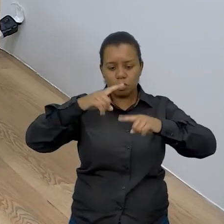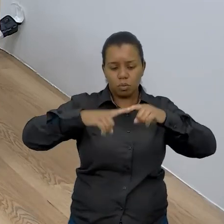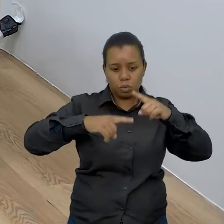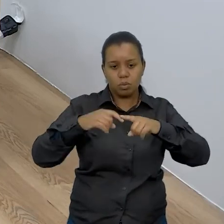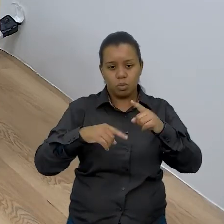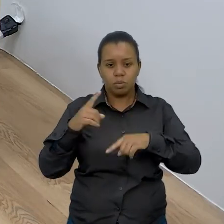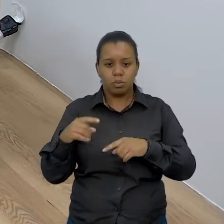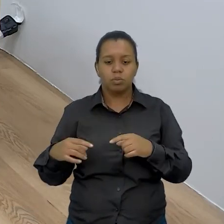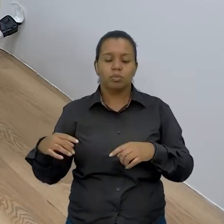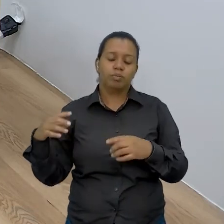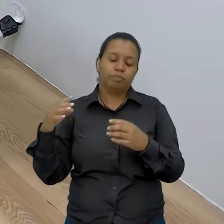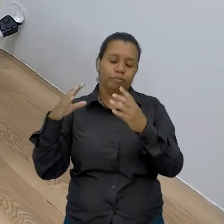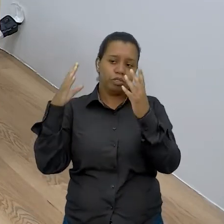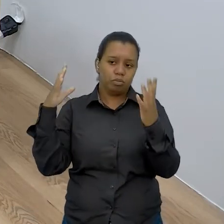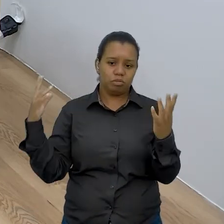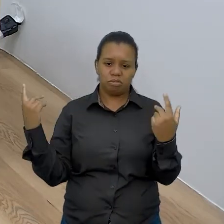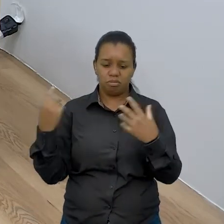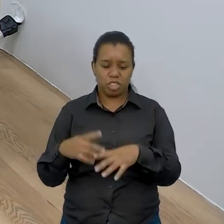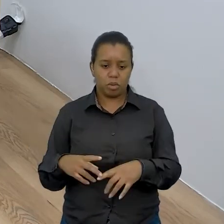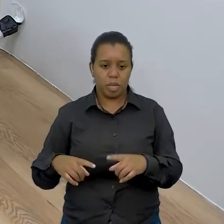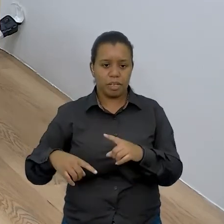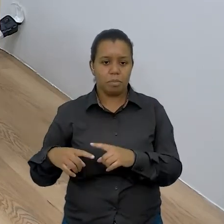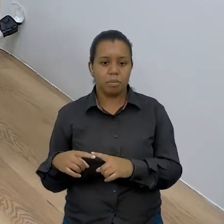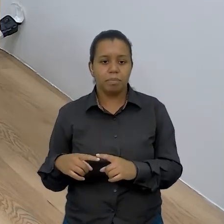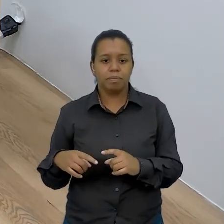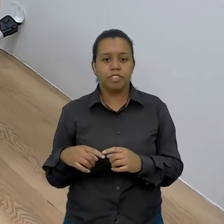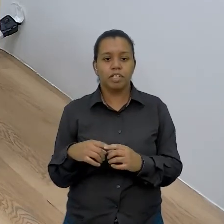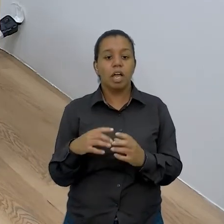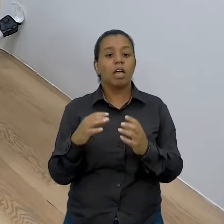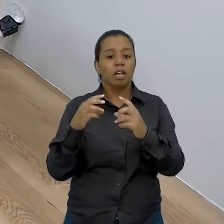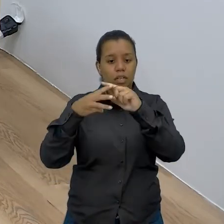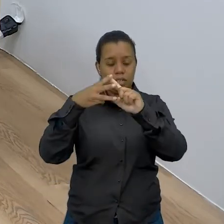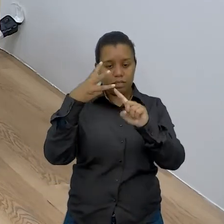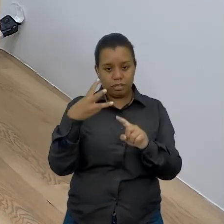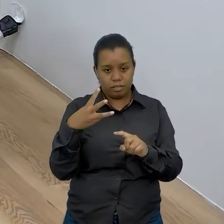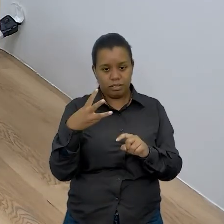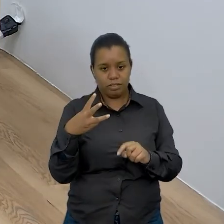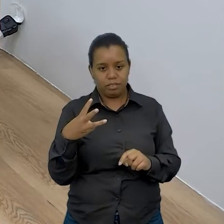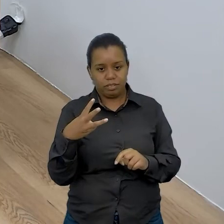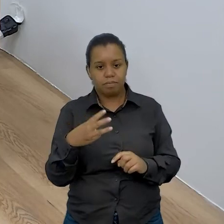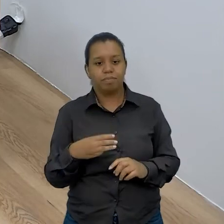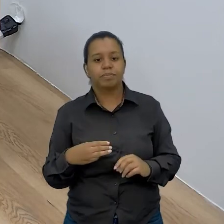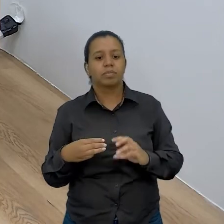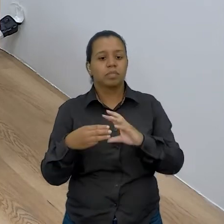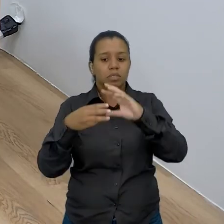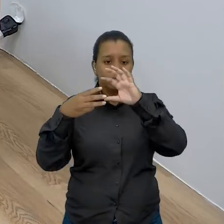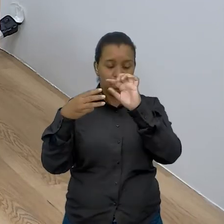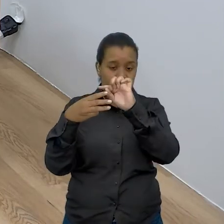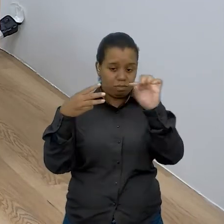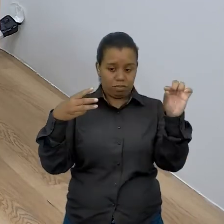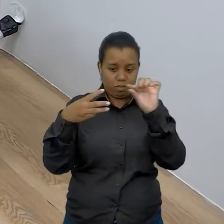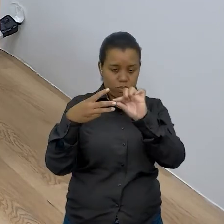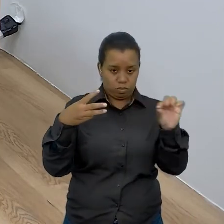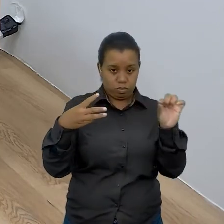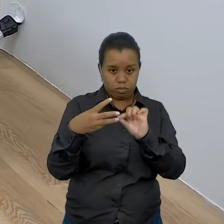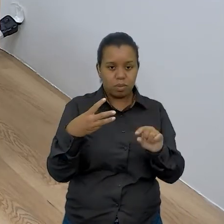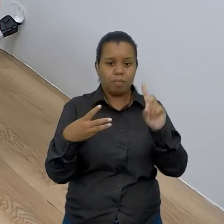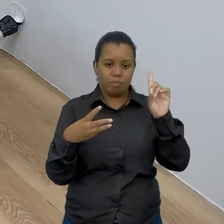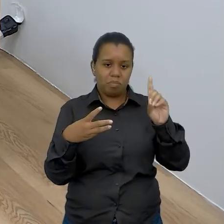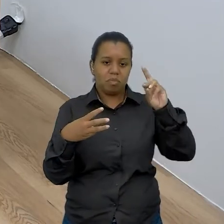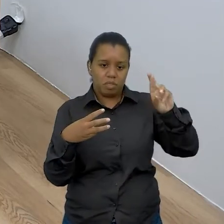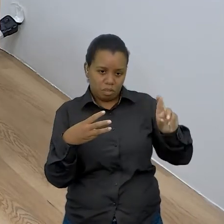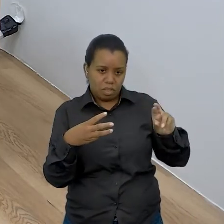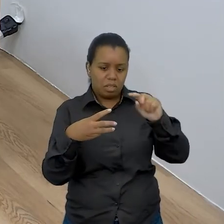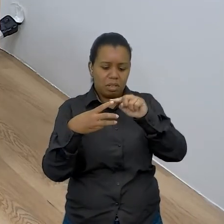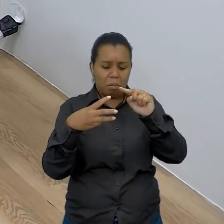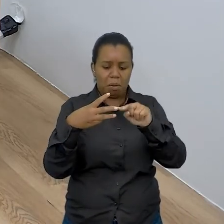certo? Então, depois que você tem esses medidores, se você tiver dentro da sua casa um medidor para cada um desses circuitos, né? Circuito de